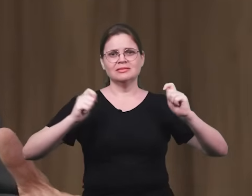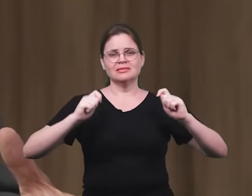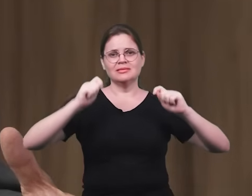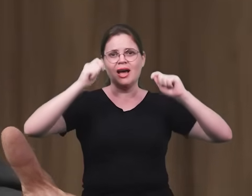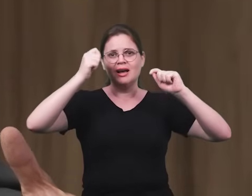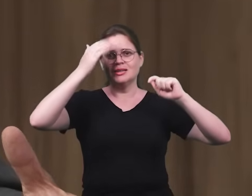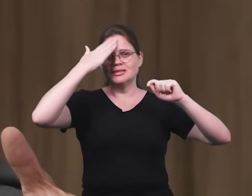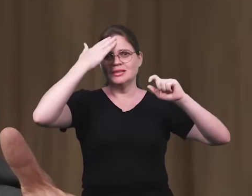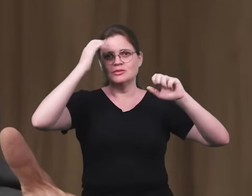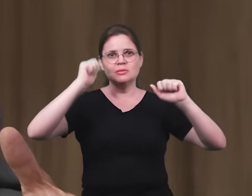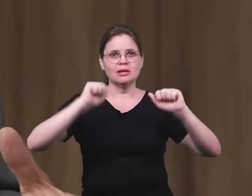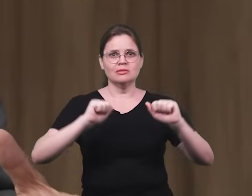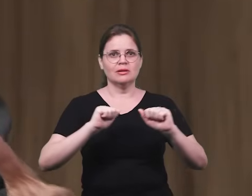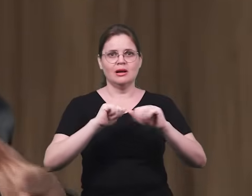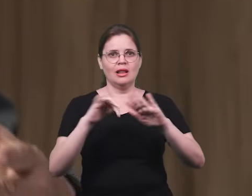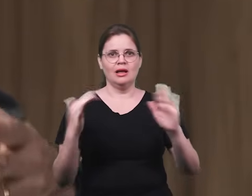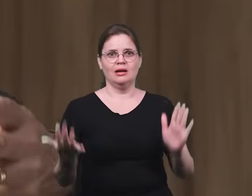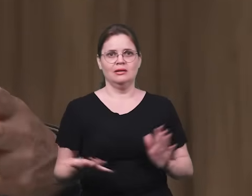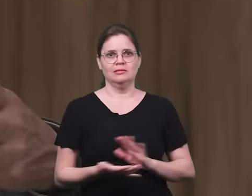consegue entender